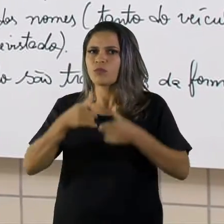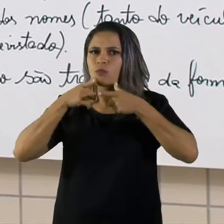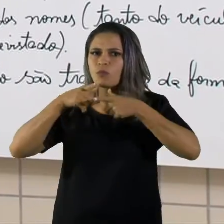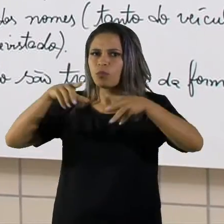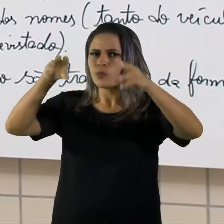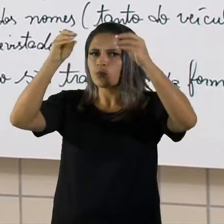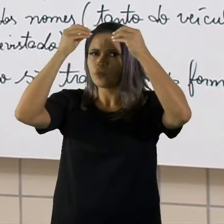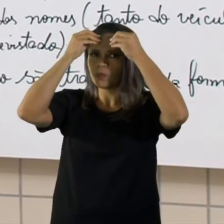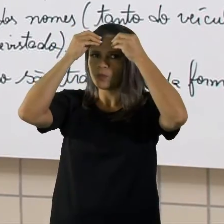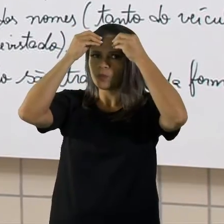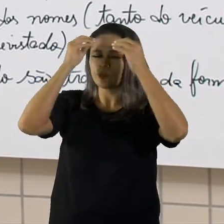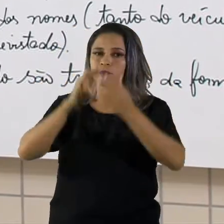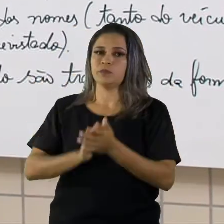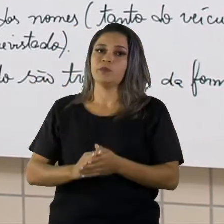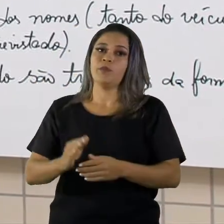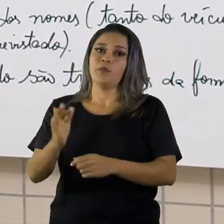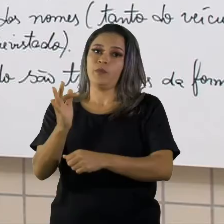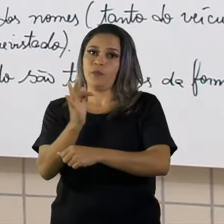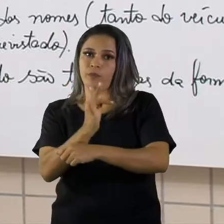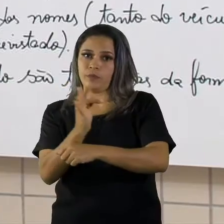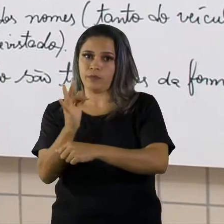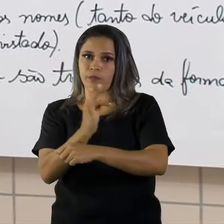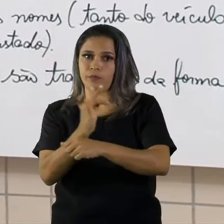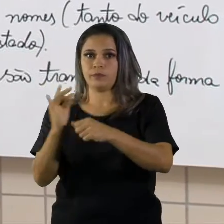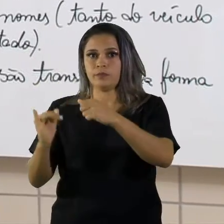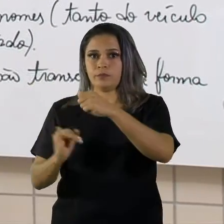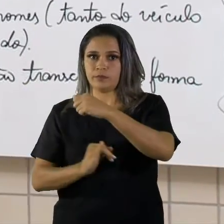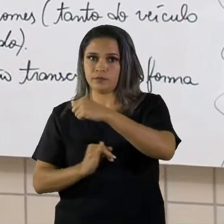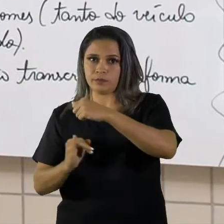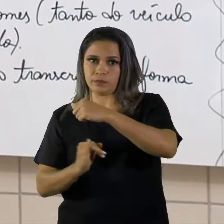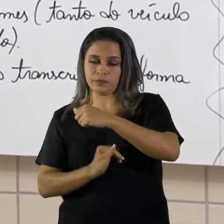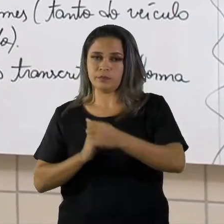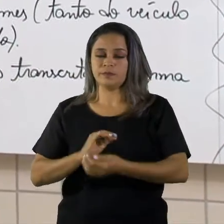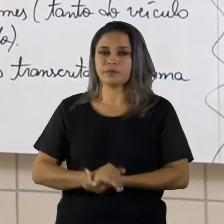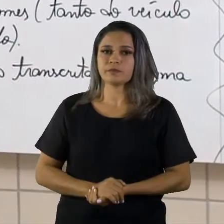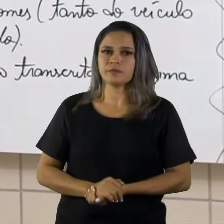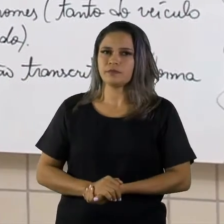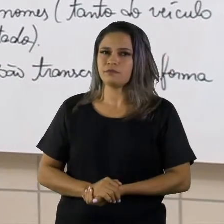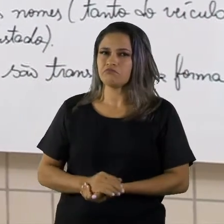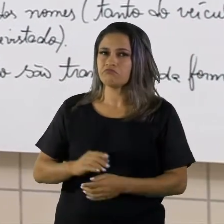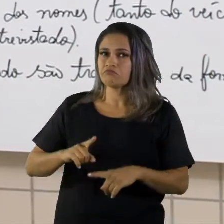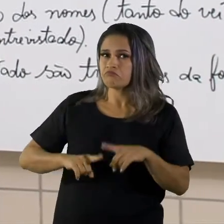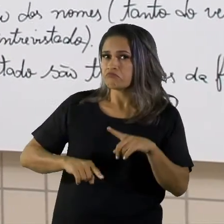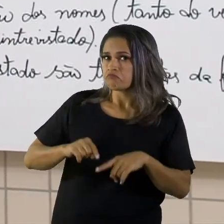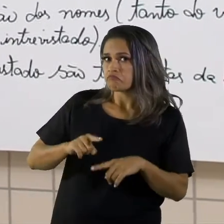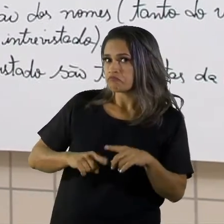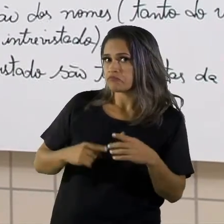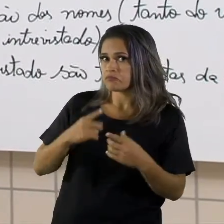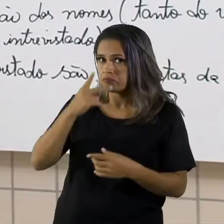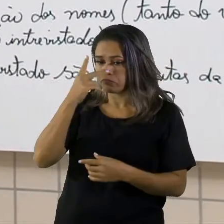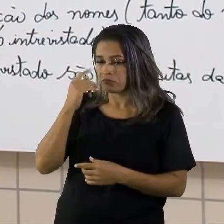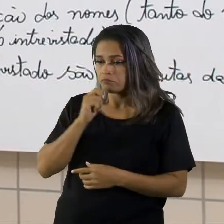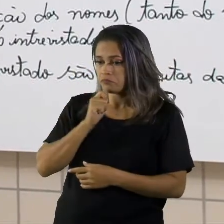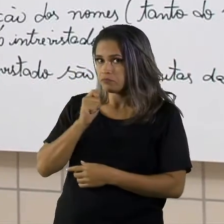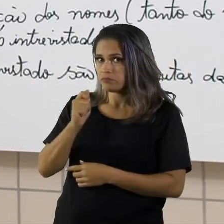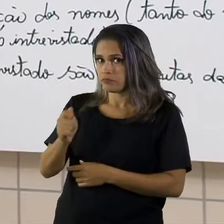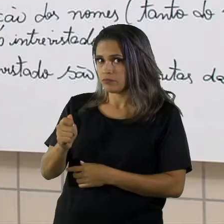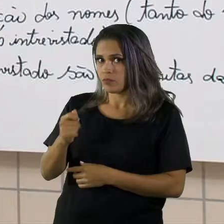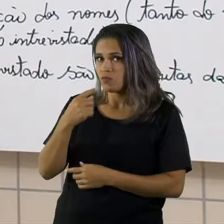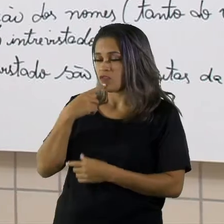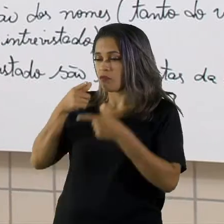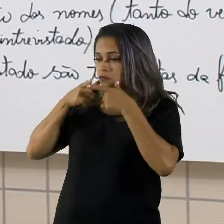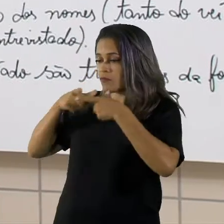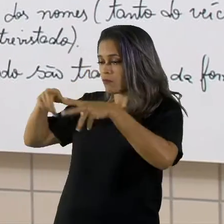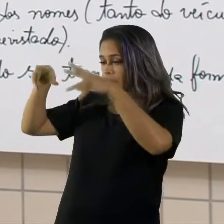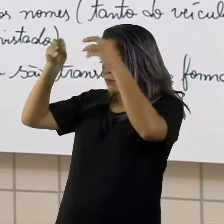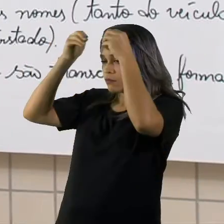linguagem? Linguagem formal e informal. Dependendo do seu entrevistado, você vai saber qual é o tipo de linguagem